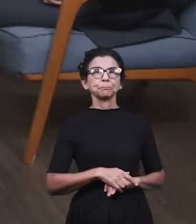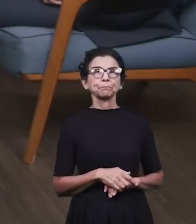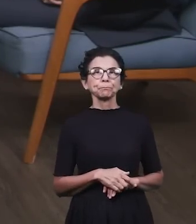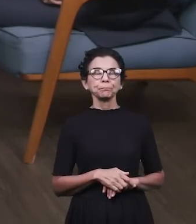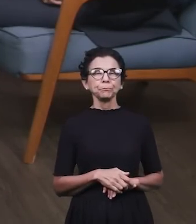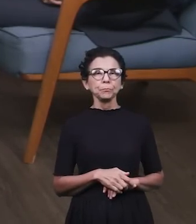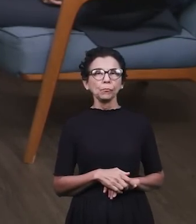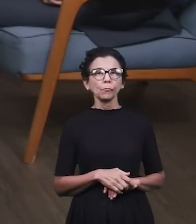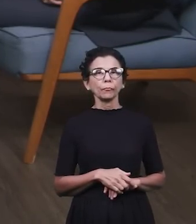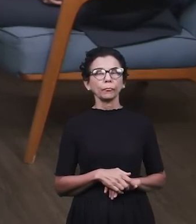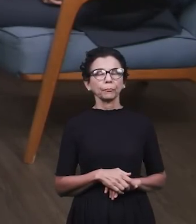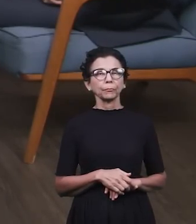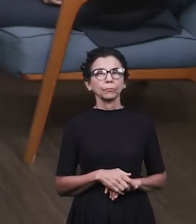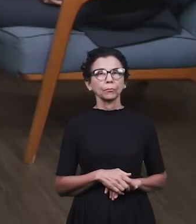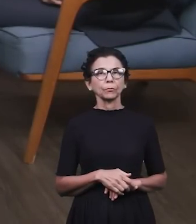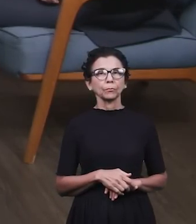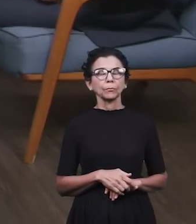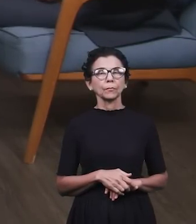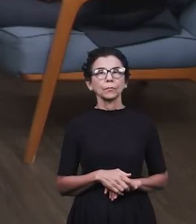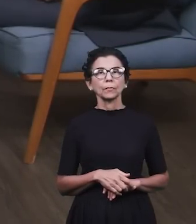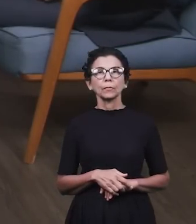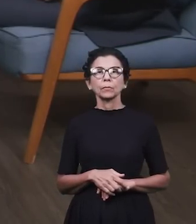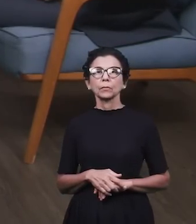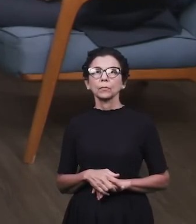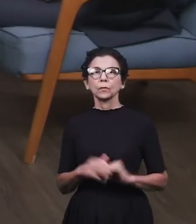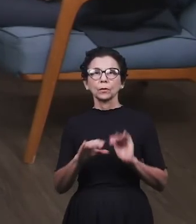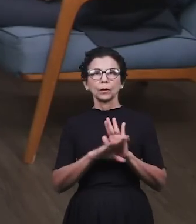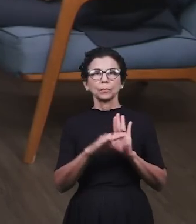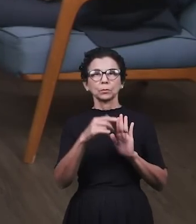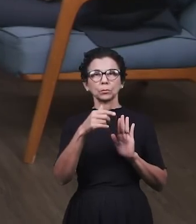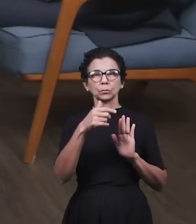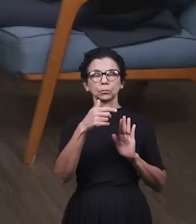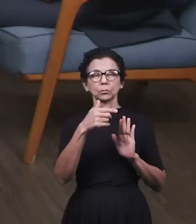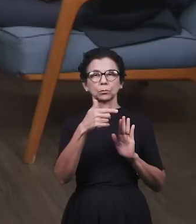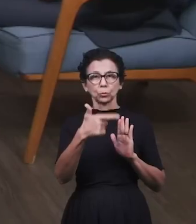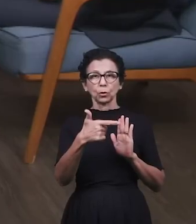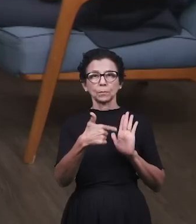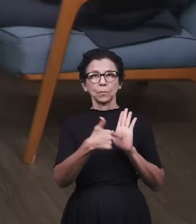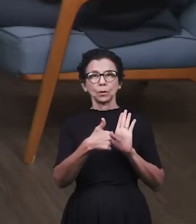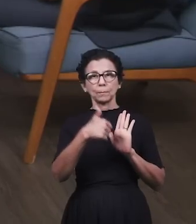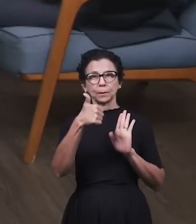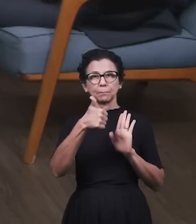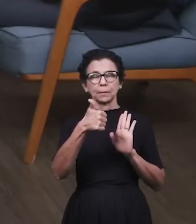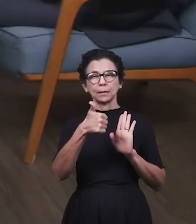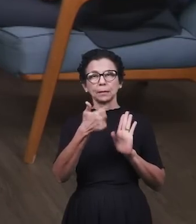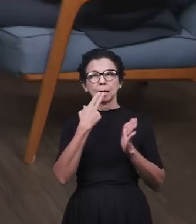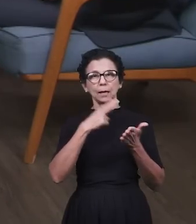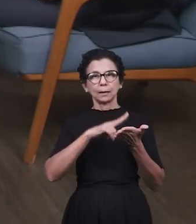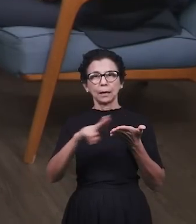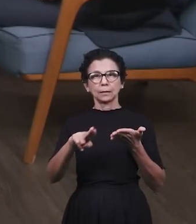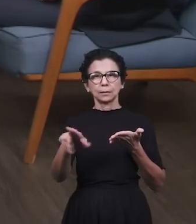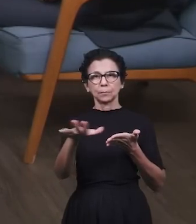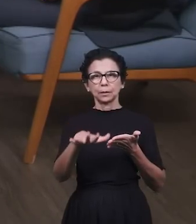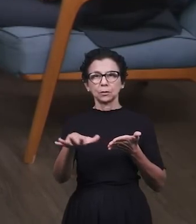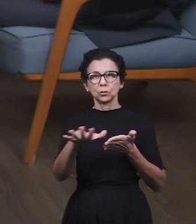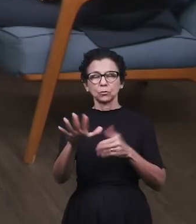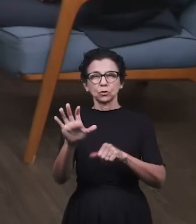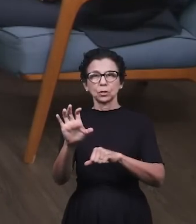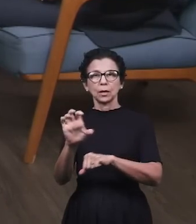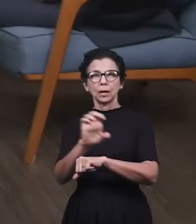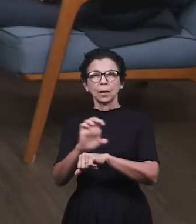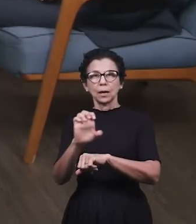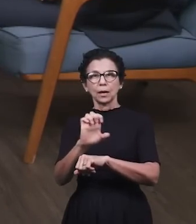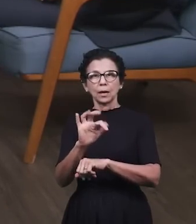capítulo 2, na primeira parte do capítulo 2, é a primeira carta que é enviada à igreja de Éfeso.